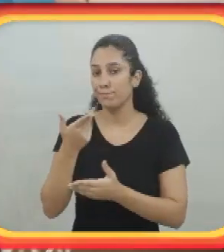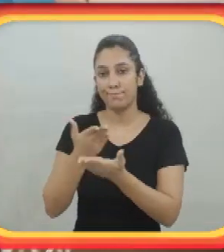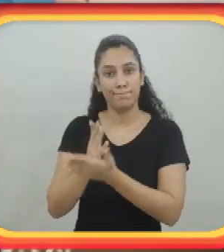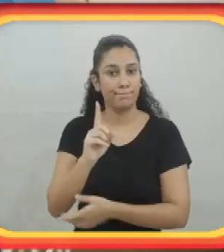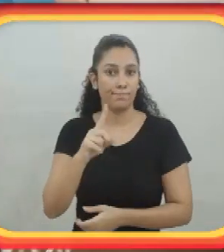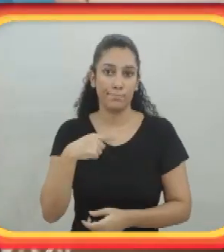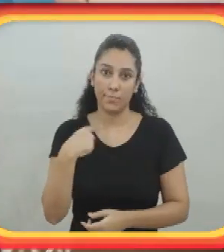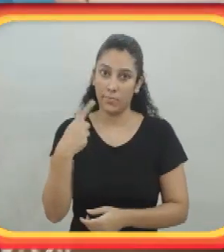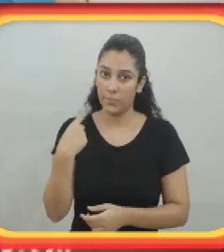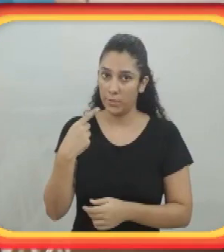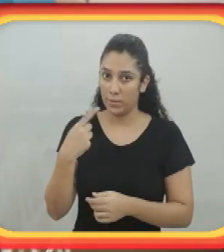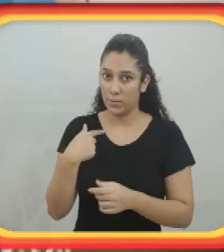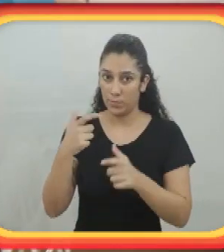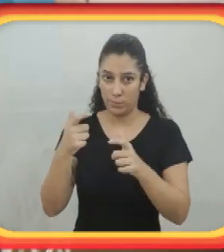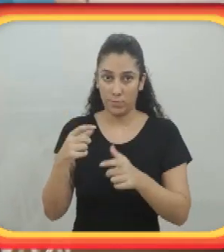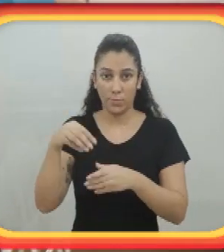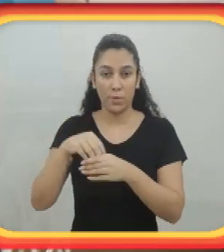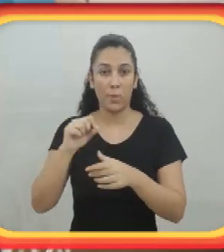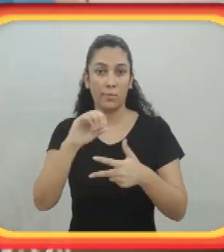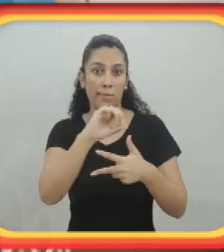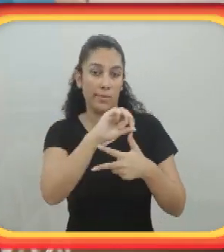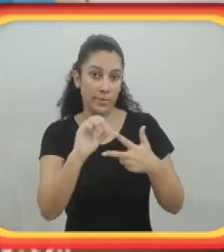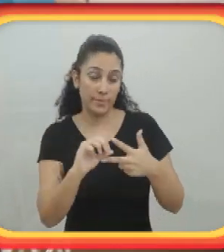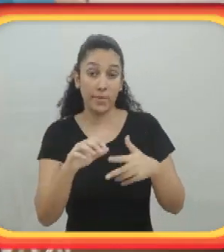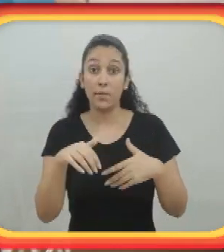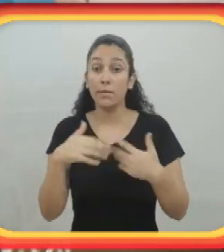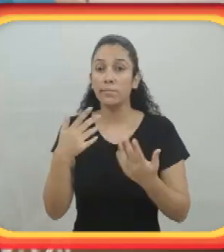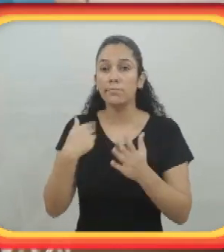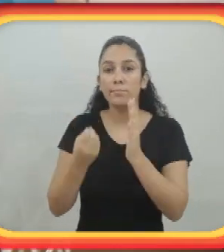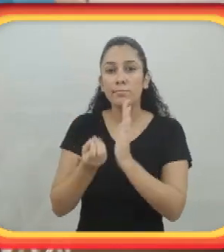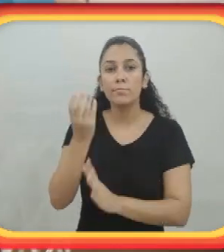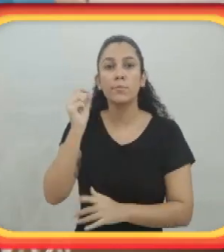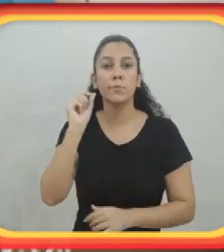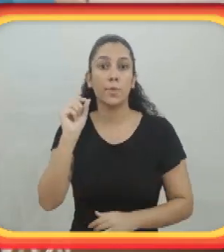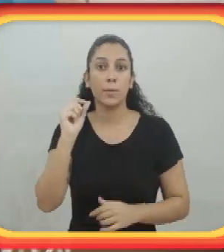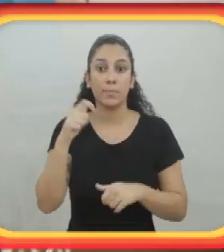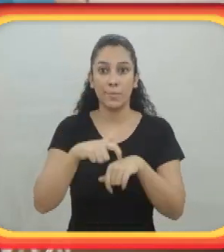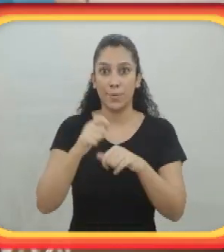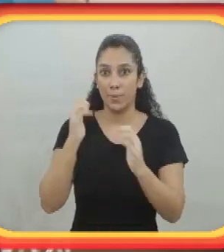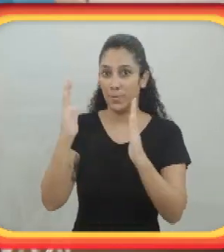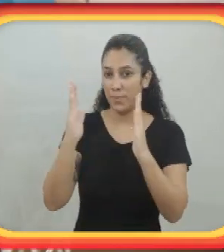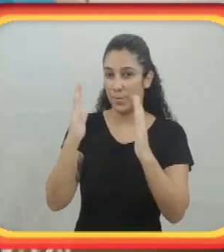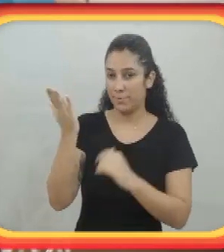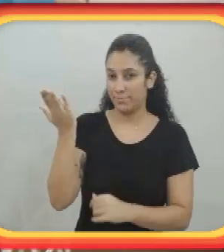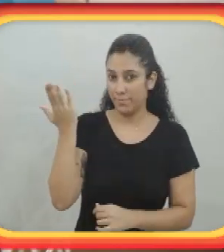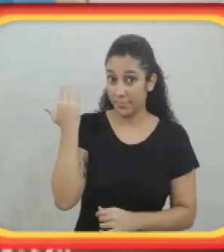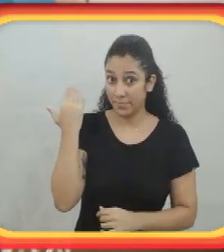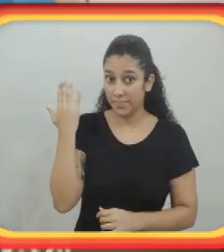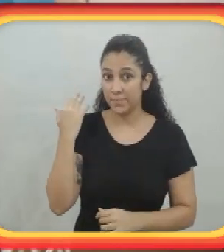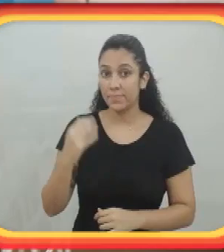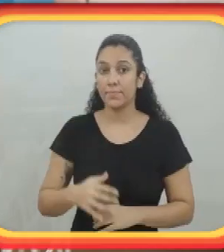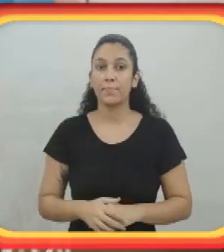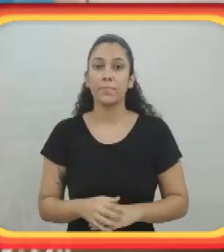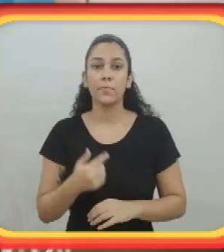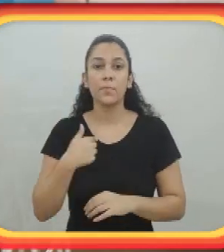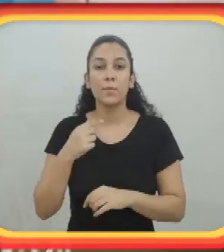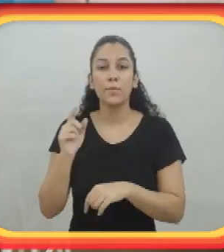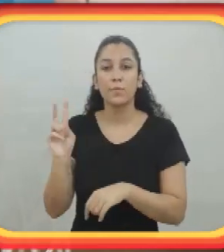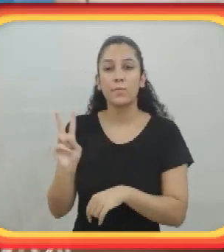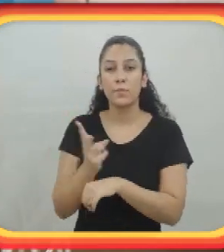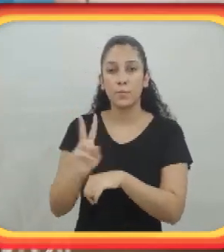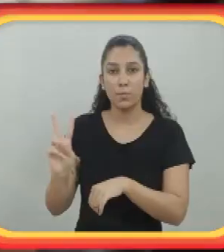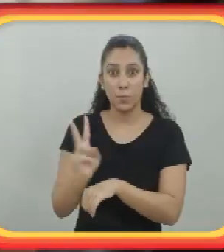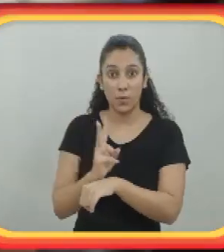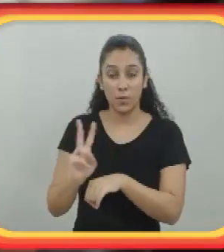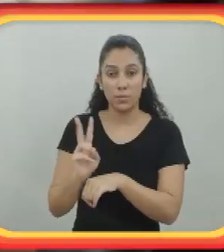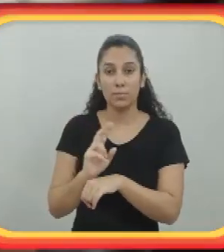Fiz a prova da UFES também. Na prova da UFES eu passei para Sociologia ou Filosofia na